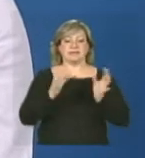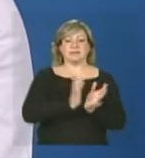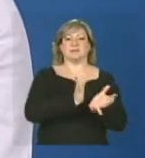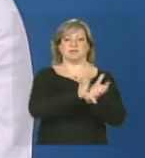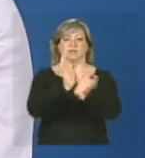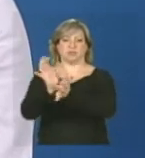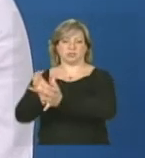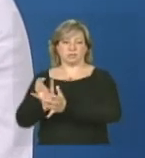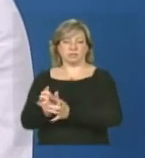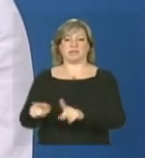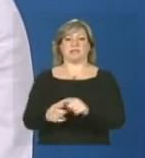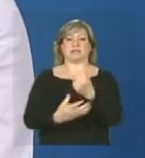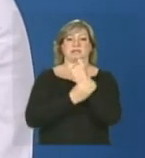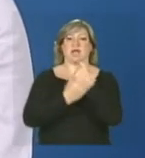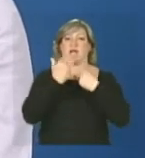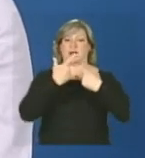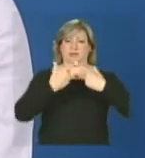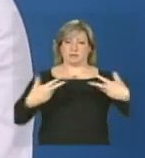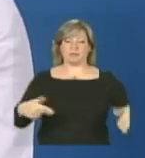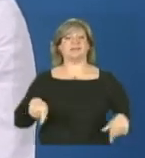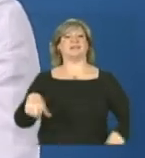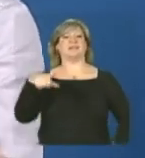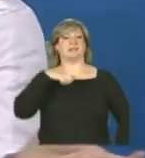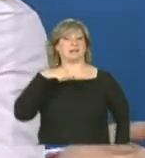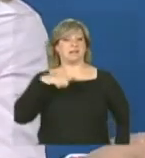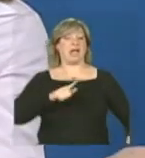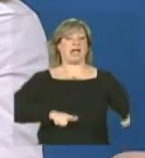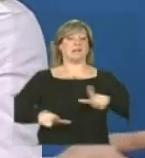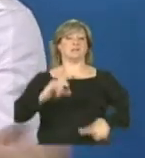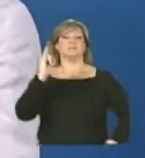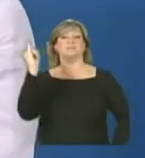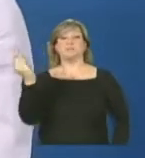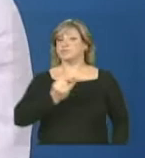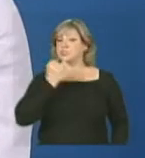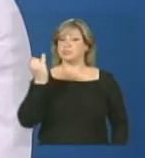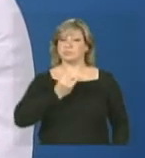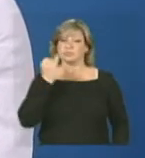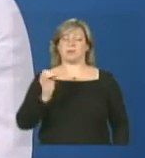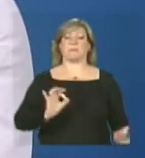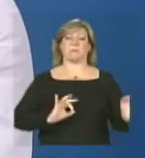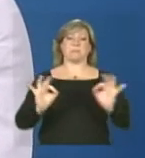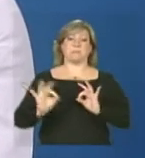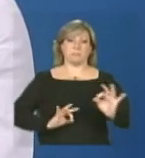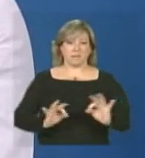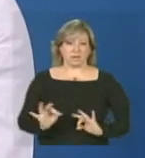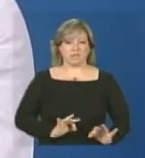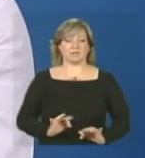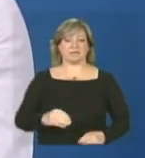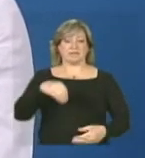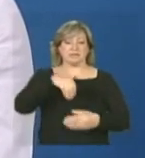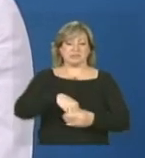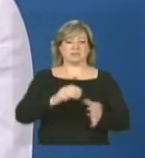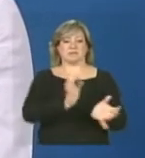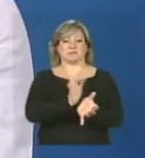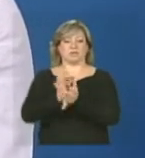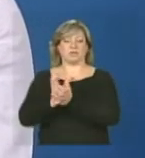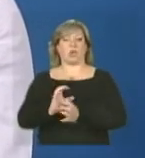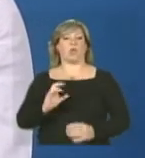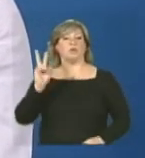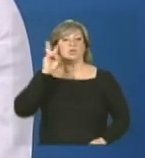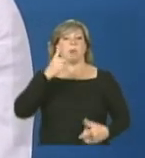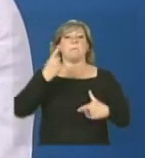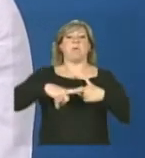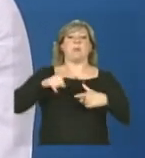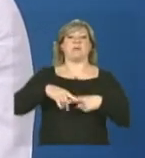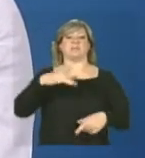intersetoriais, né, de segurança alimentar. Ela tem ações importantes no plano de prevenção, plano intersetorial de prevenção da obesidade. Então,